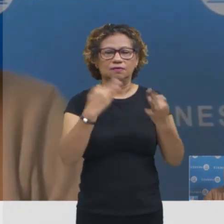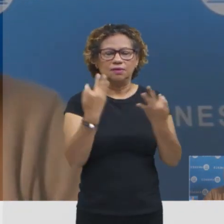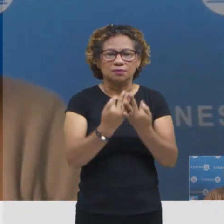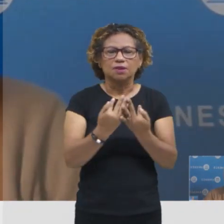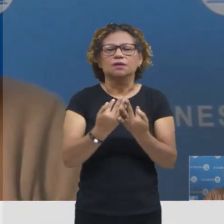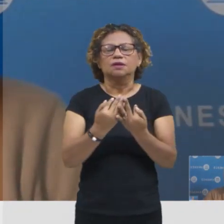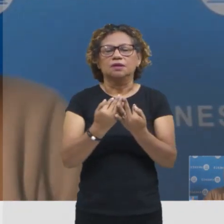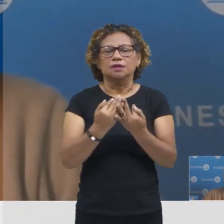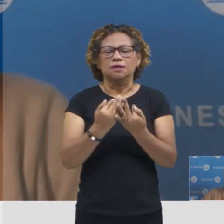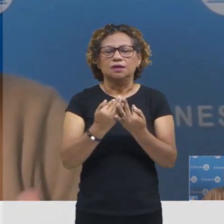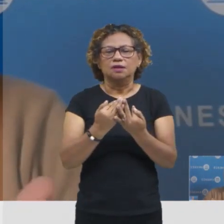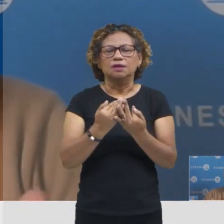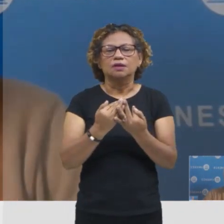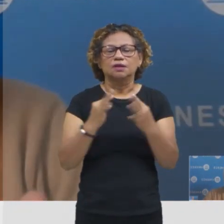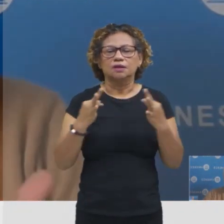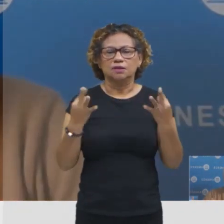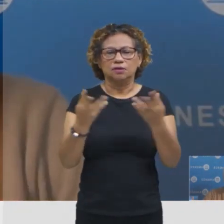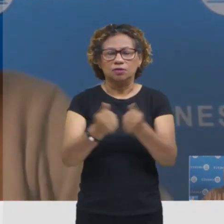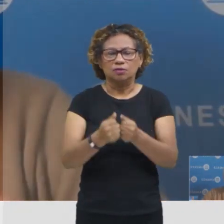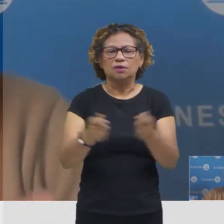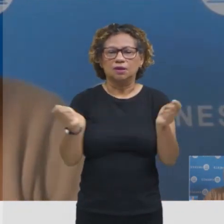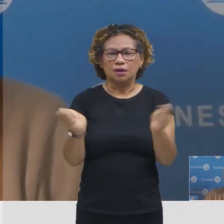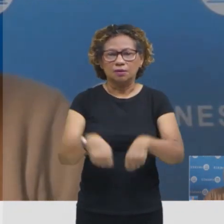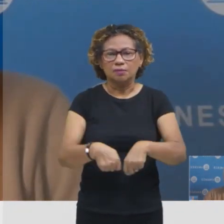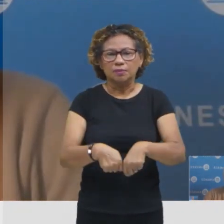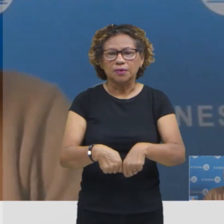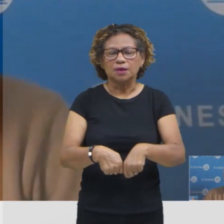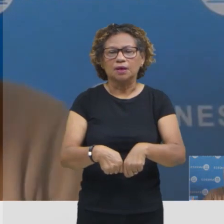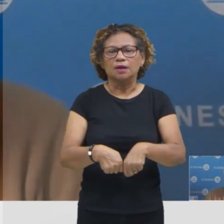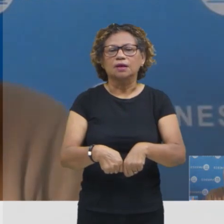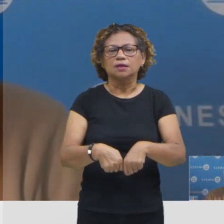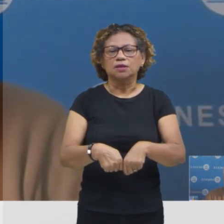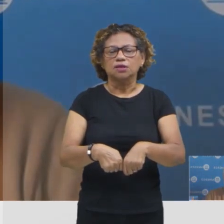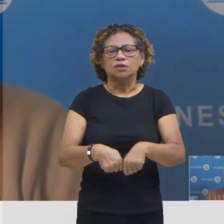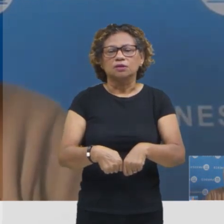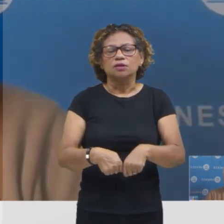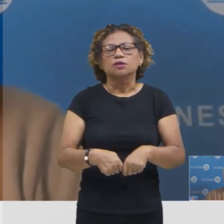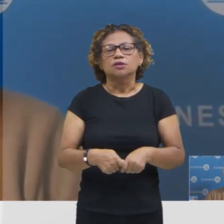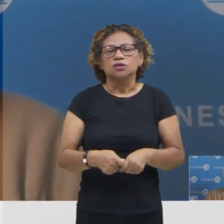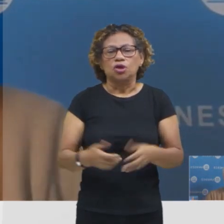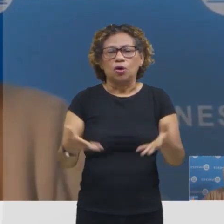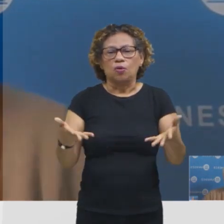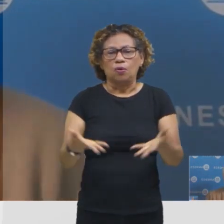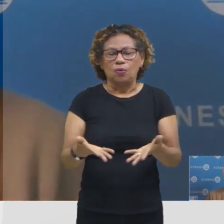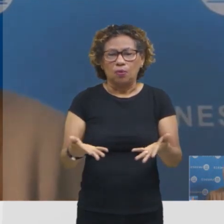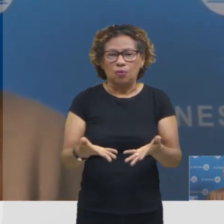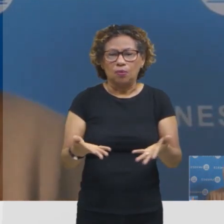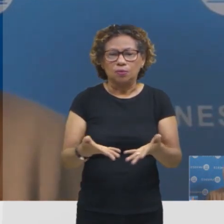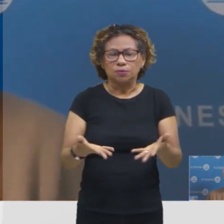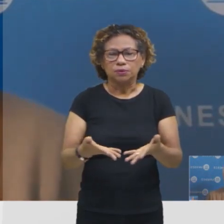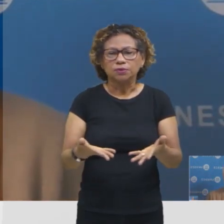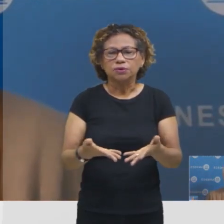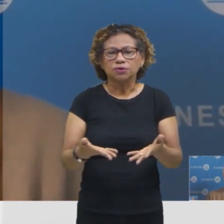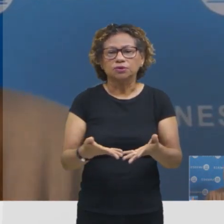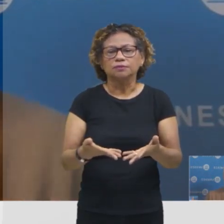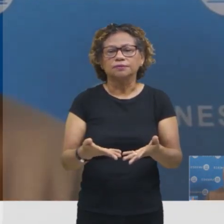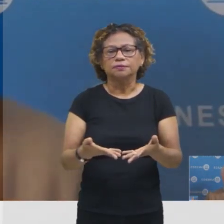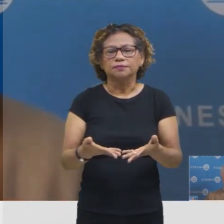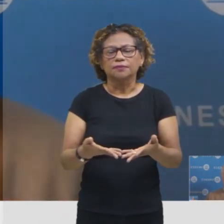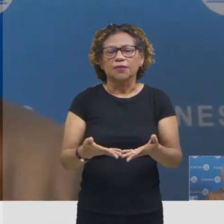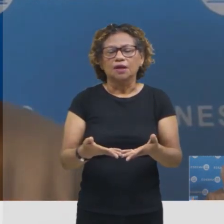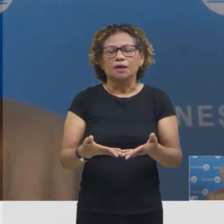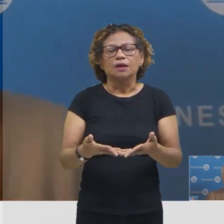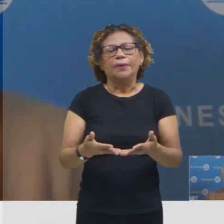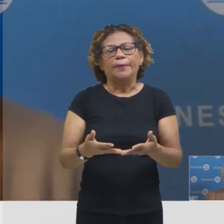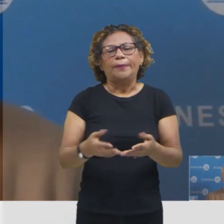nossa capacidade de estarmos presentes hoje que nos vai dar a legitimidade para daqui